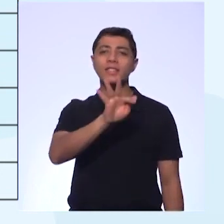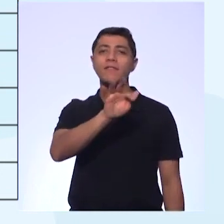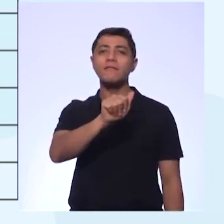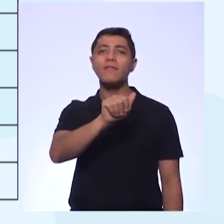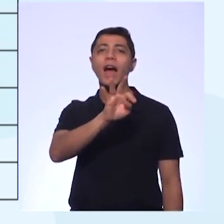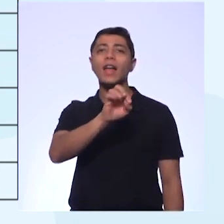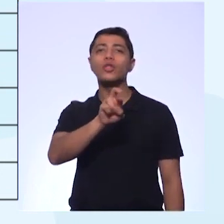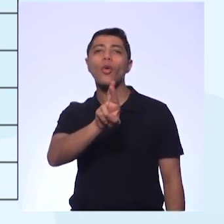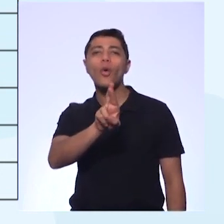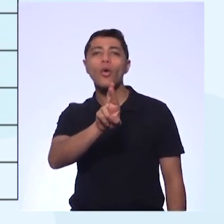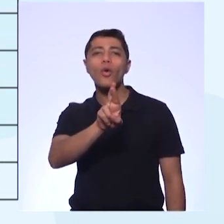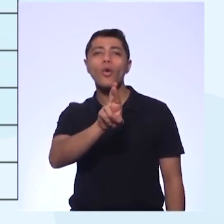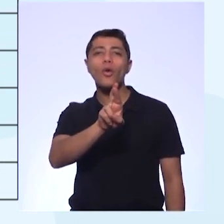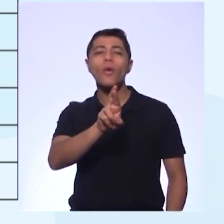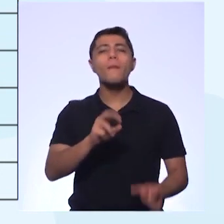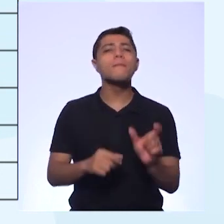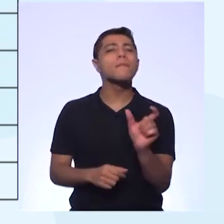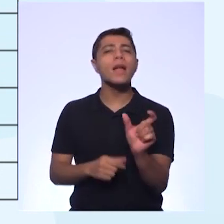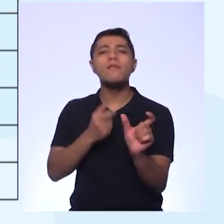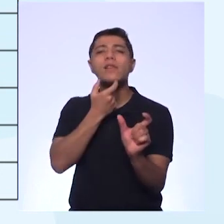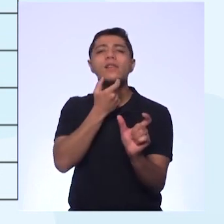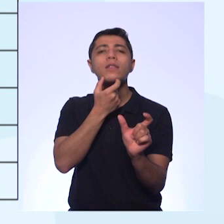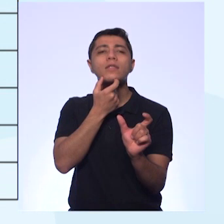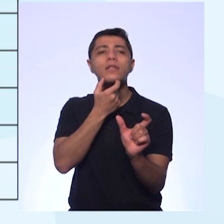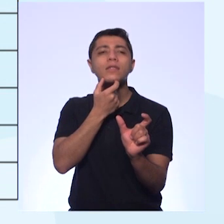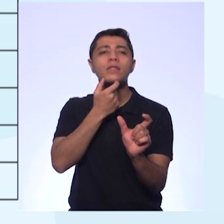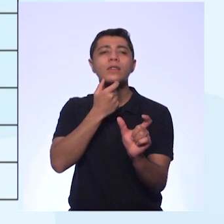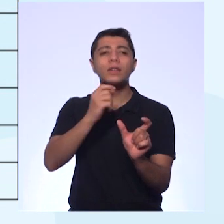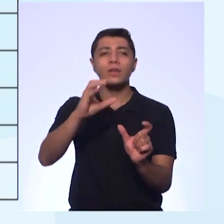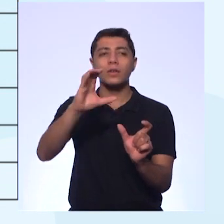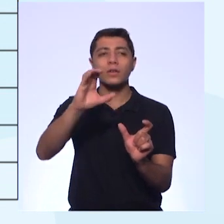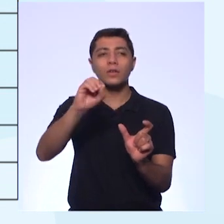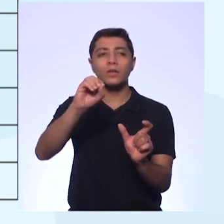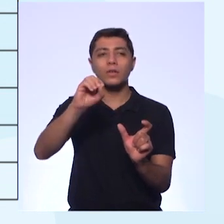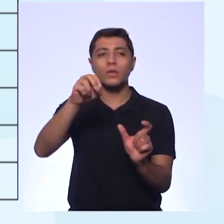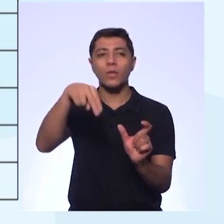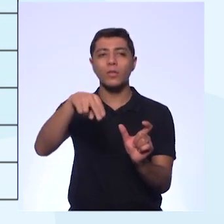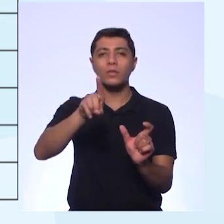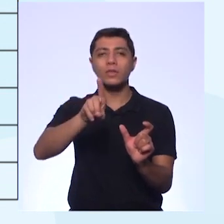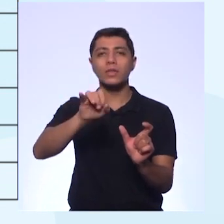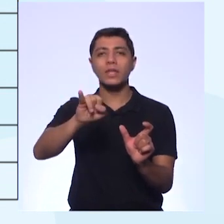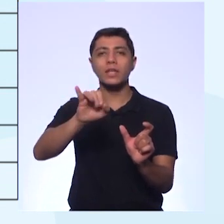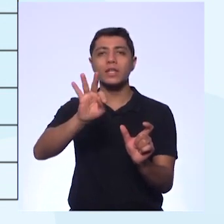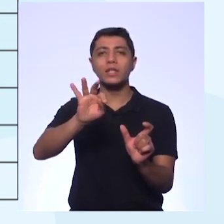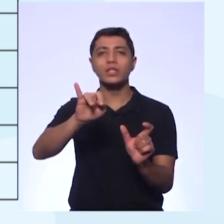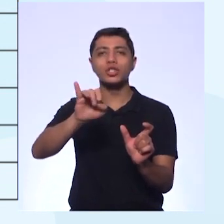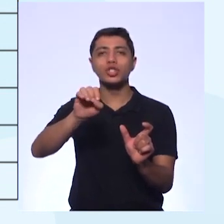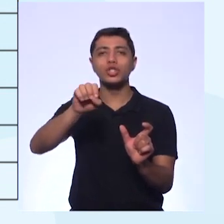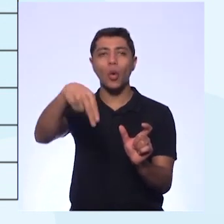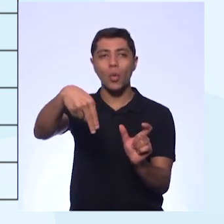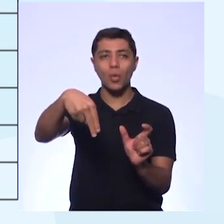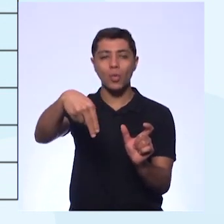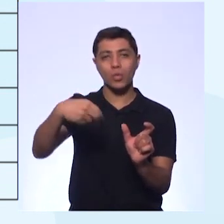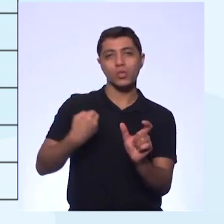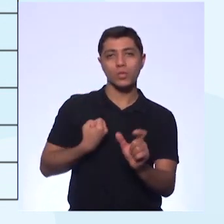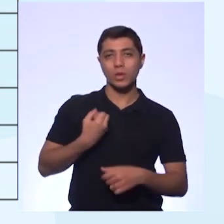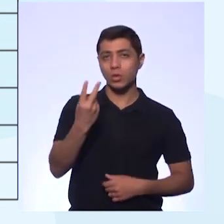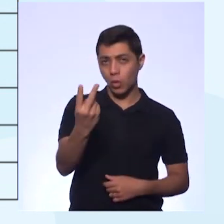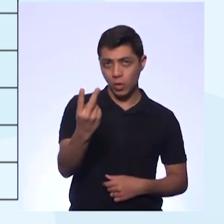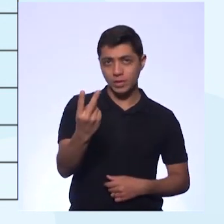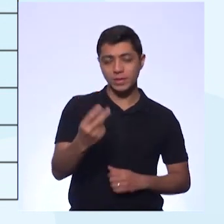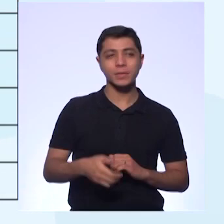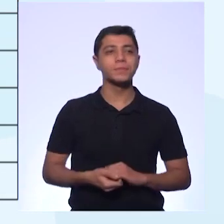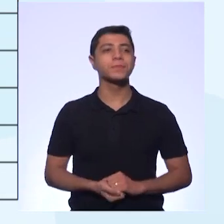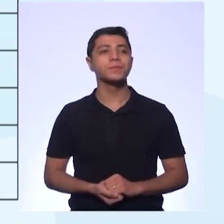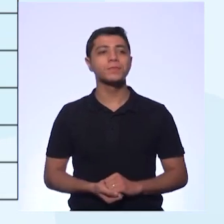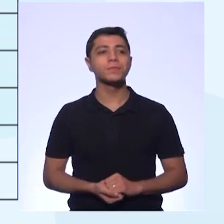é condition, né? É a letra número 2. Número 2. E aí você tem knowledge. Você tem a palavra know.